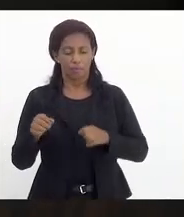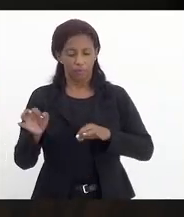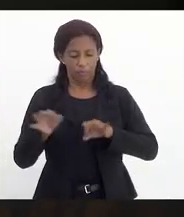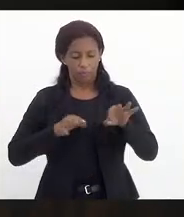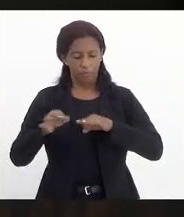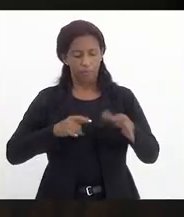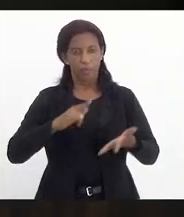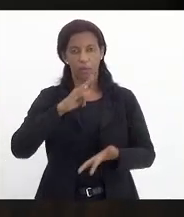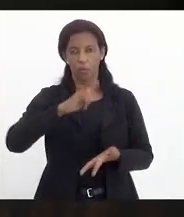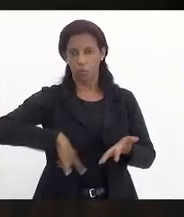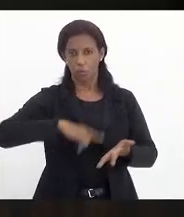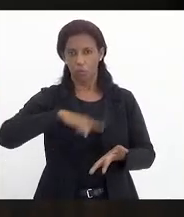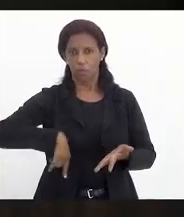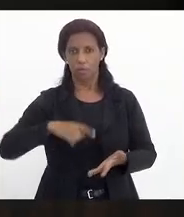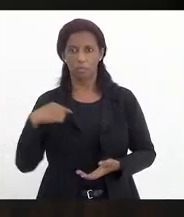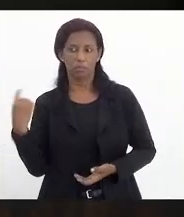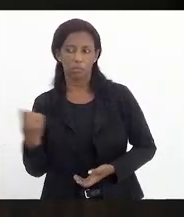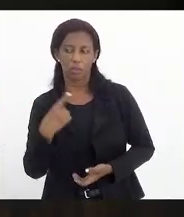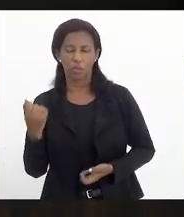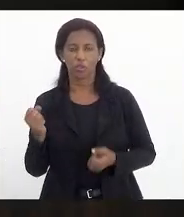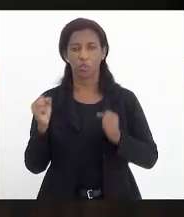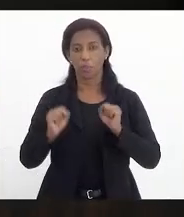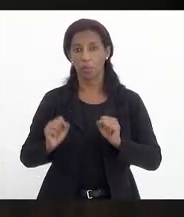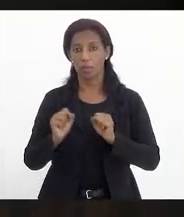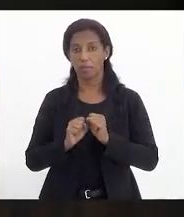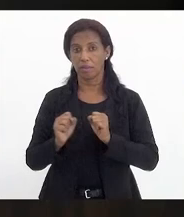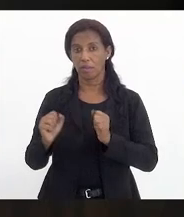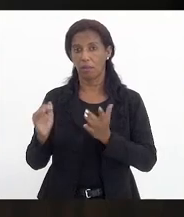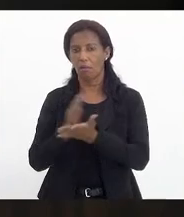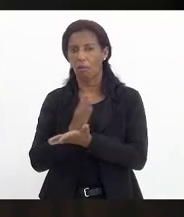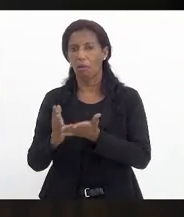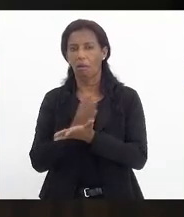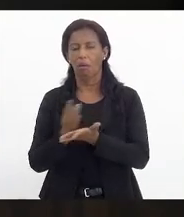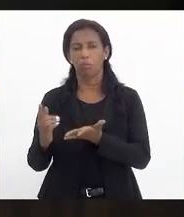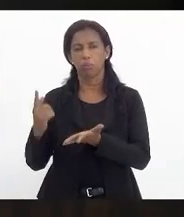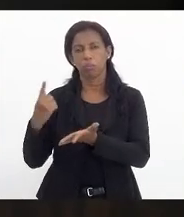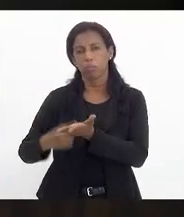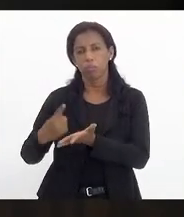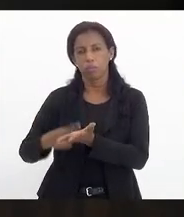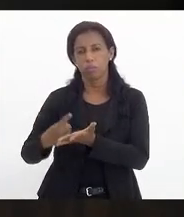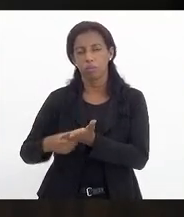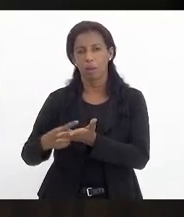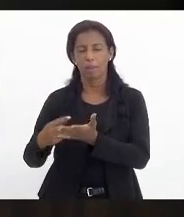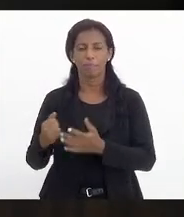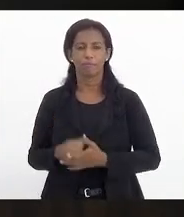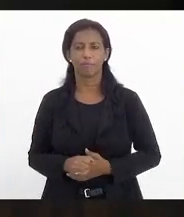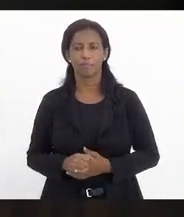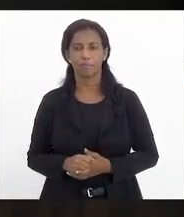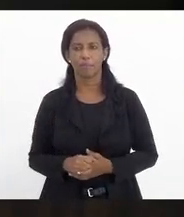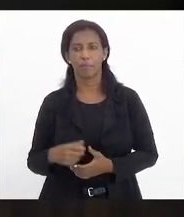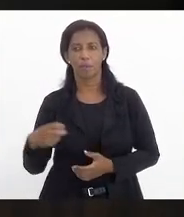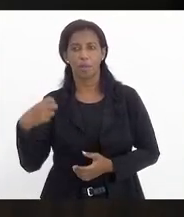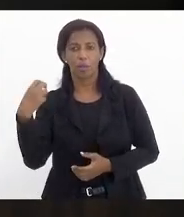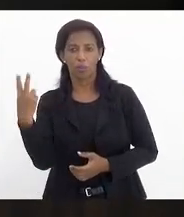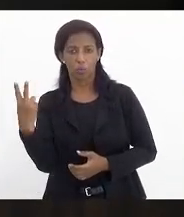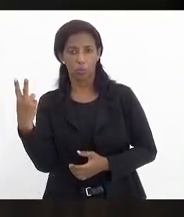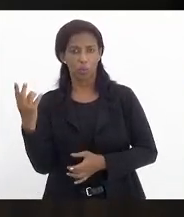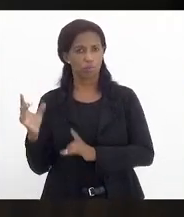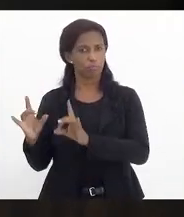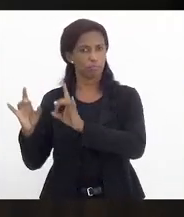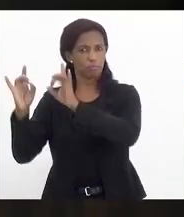fazer alguns acordos aqui. Primeiro, nós vamos ter duas extraordinárias e uma ordem do dia.